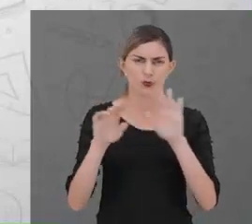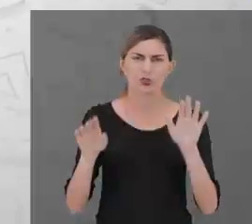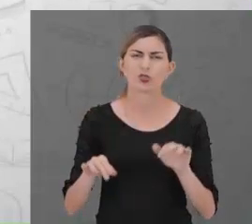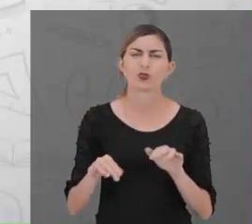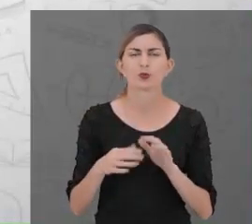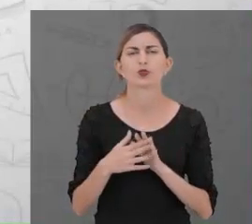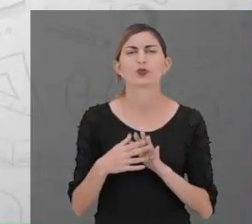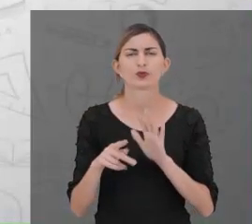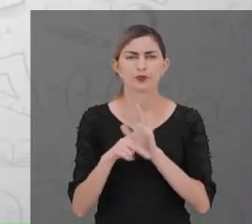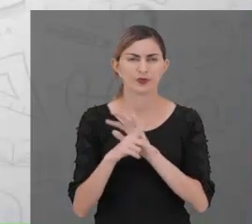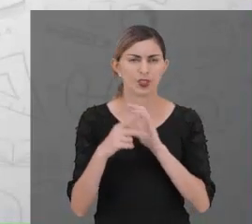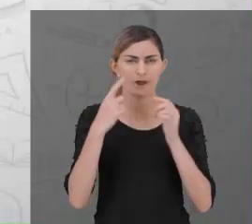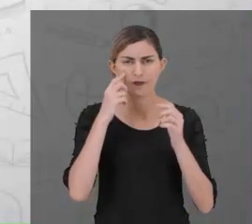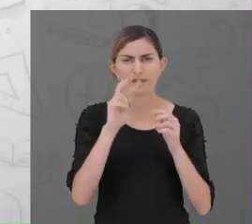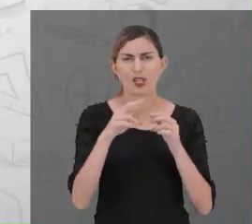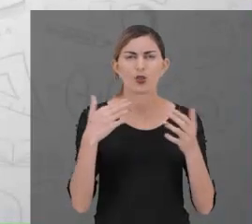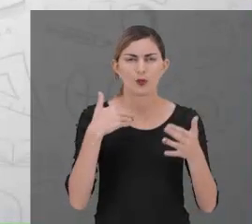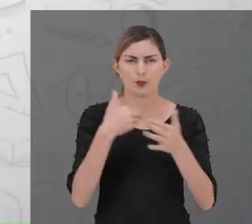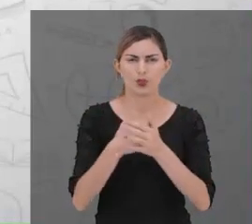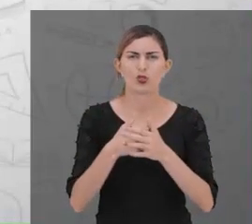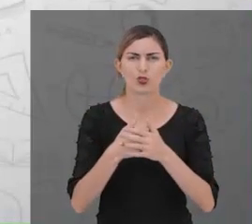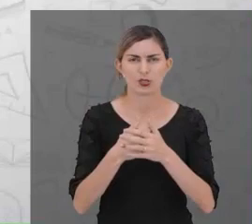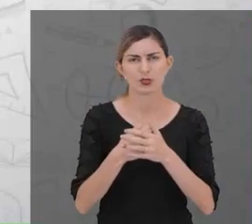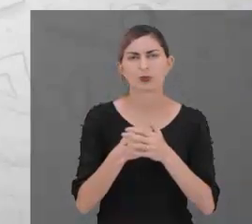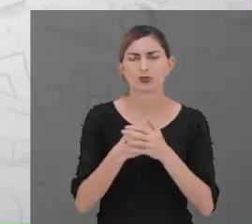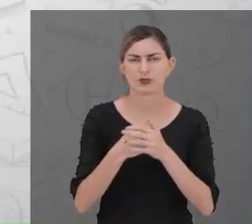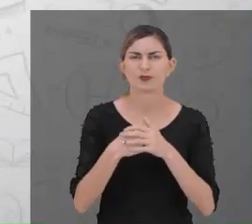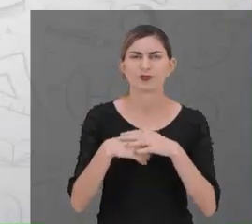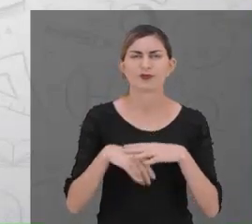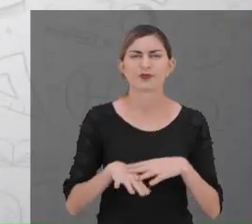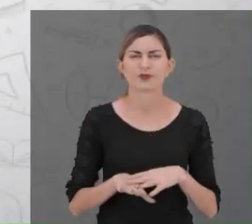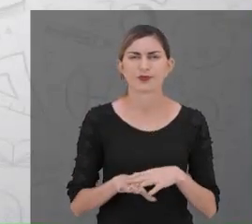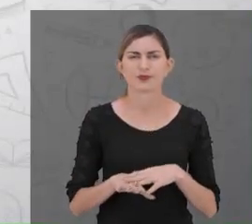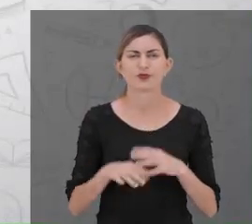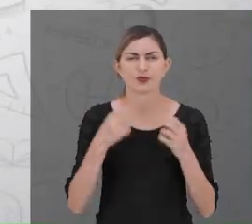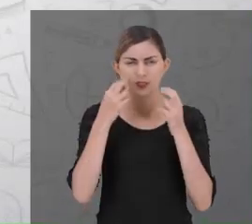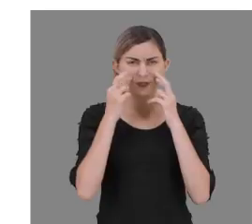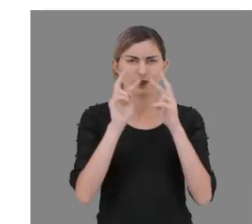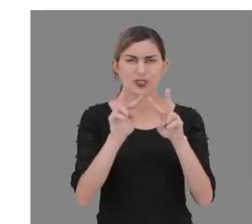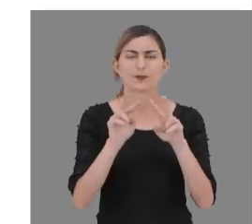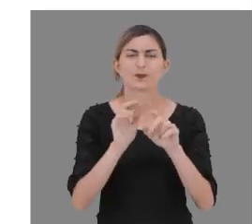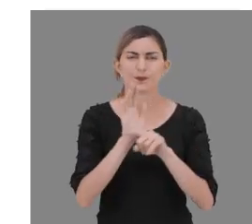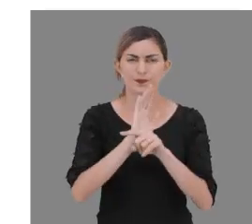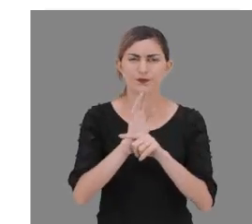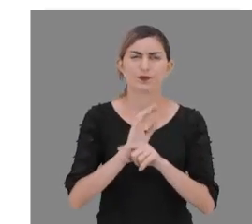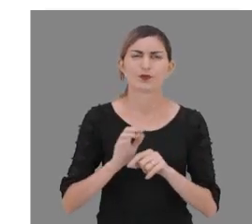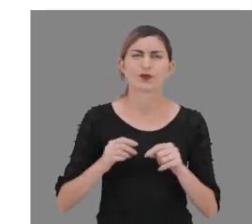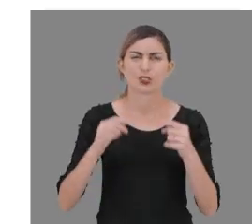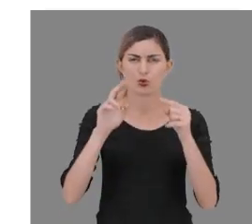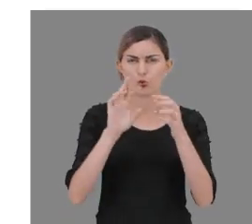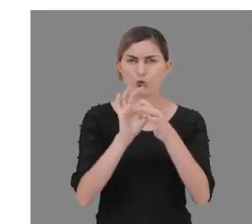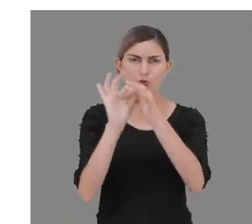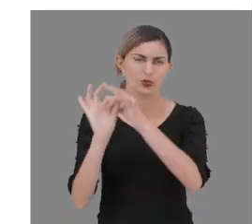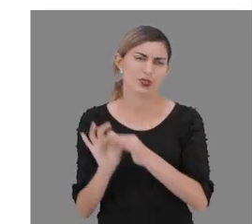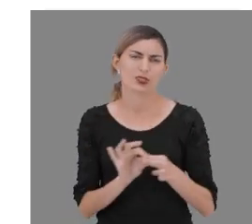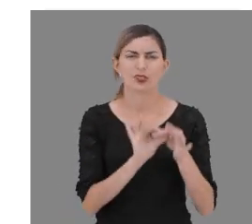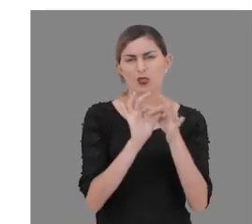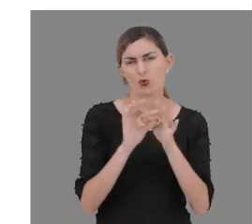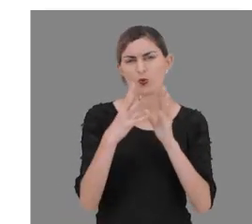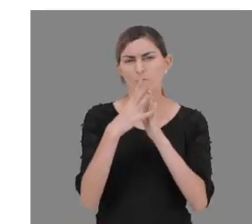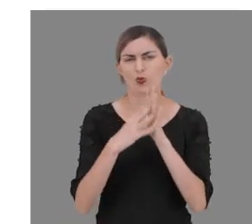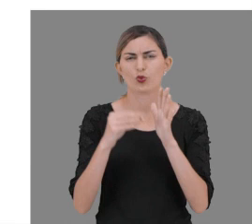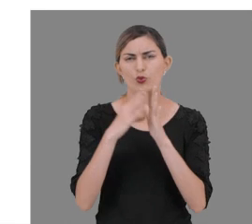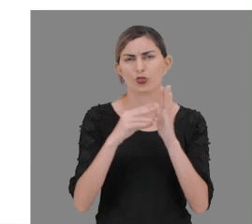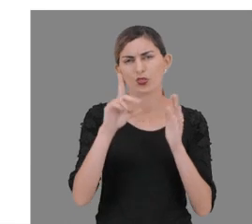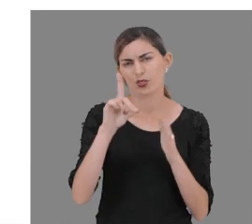mais específico e nós veremos agora no próximo slide. O tipo união ele é mais